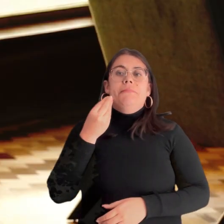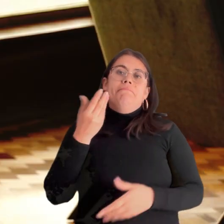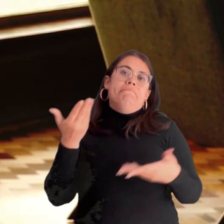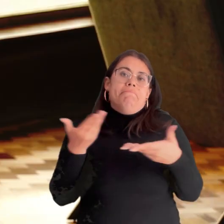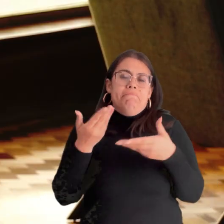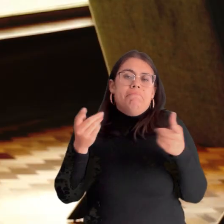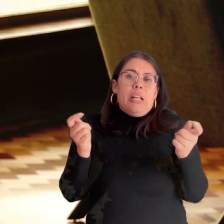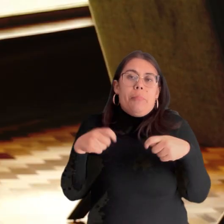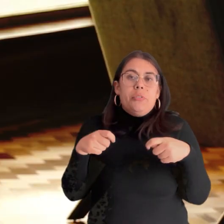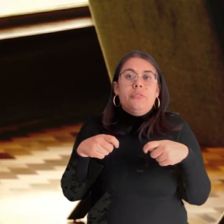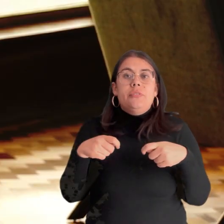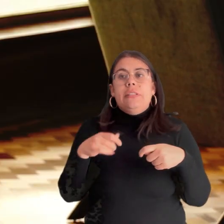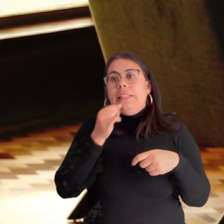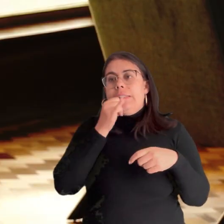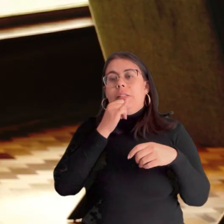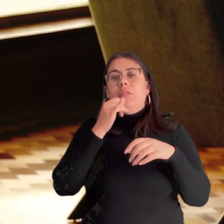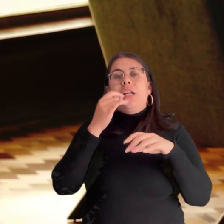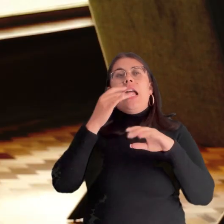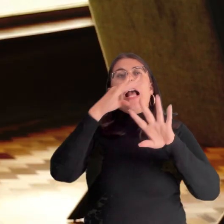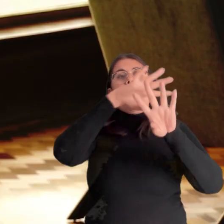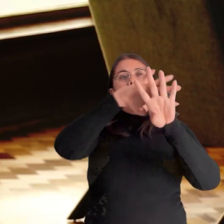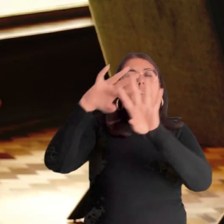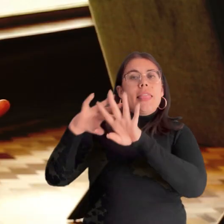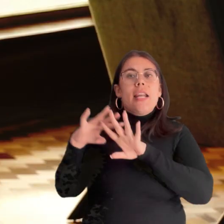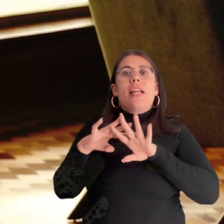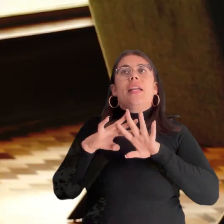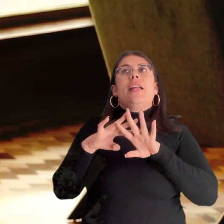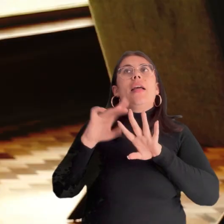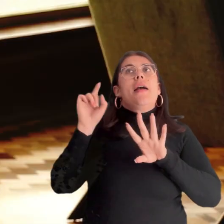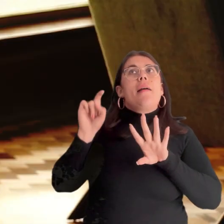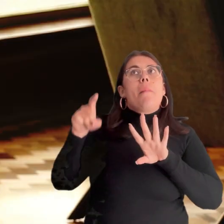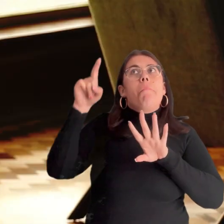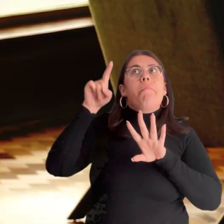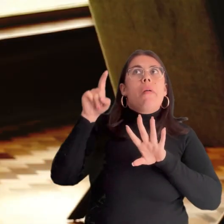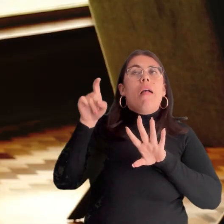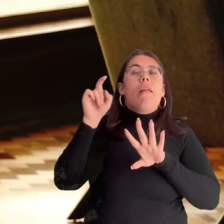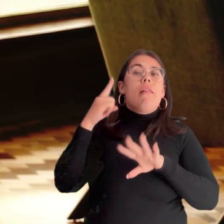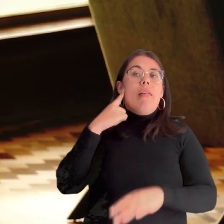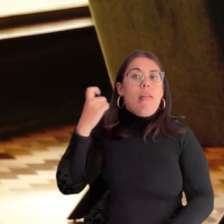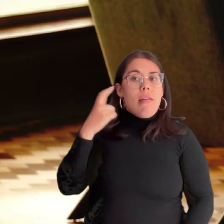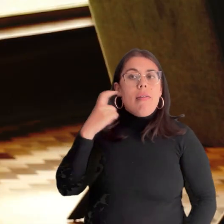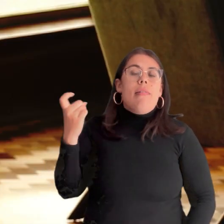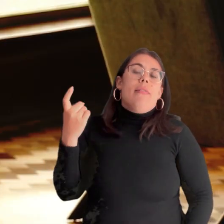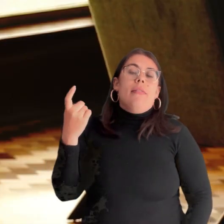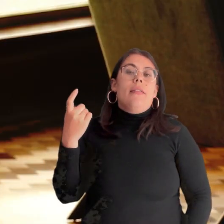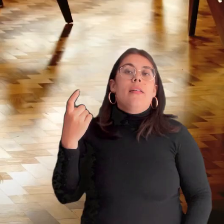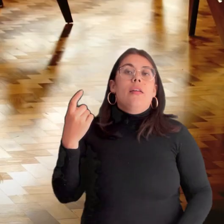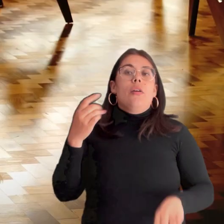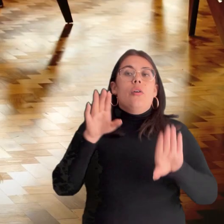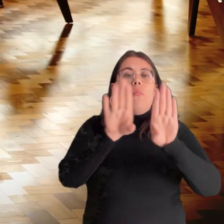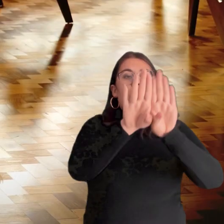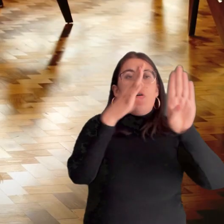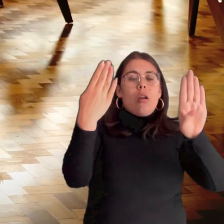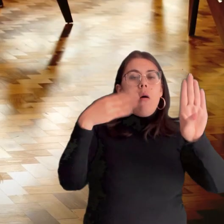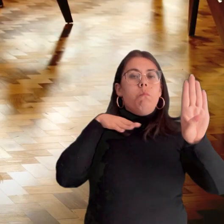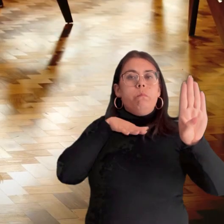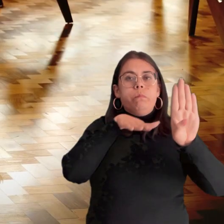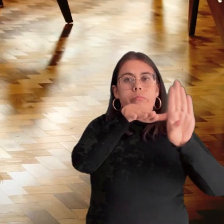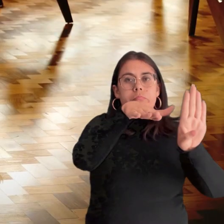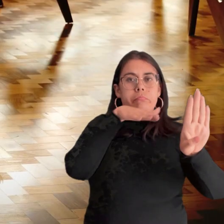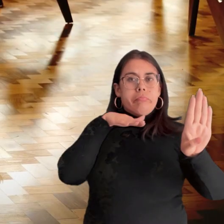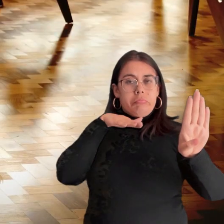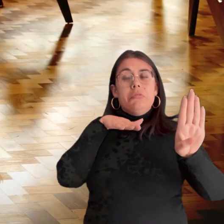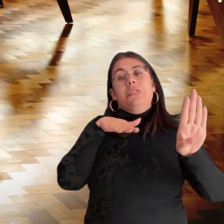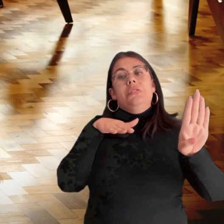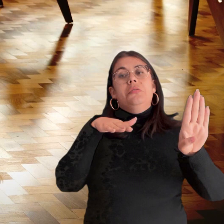porteiro eletrônico, abertura automática dos portões, coisas desse tipo. De resto,